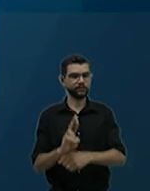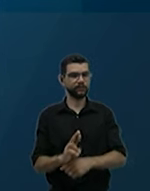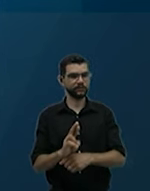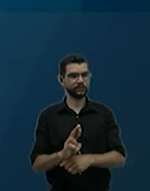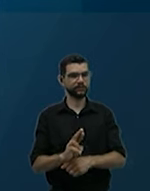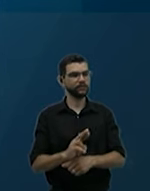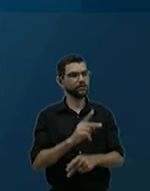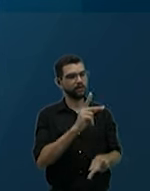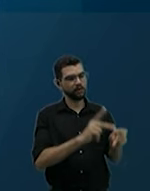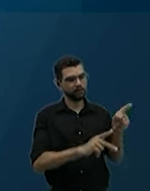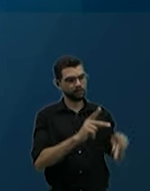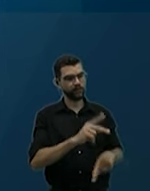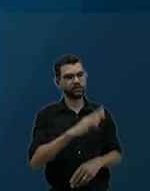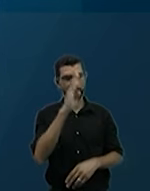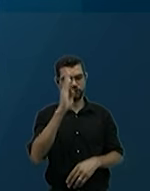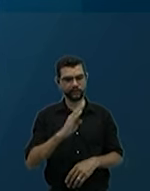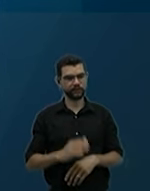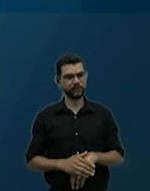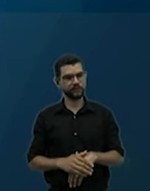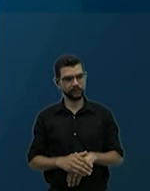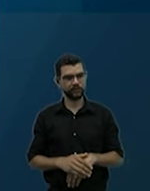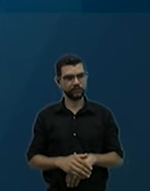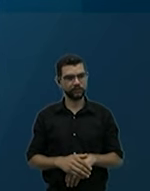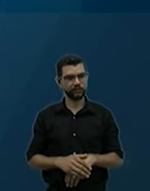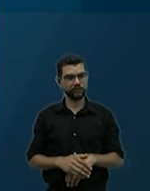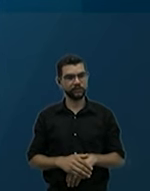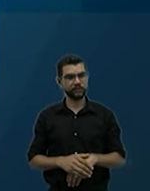financeiros, a data do requerimento administrativo,